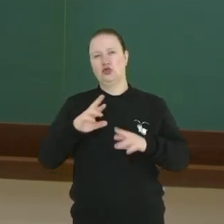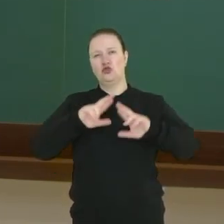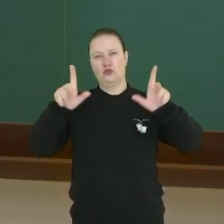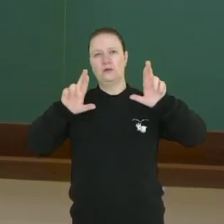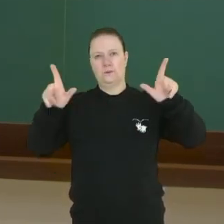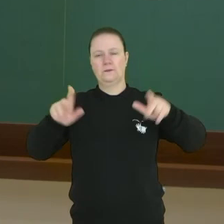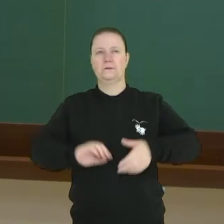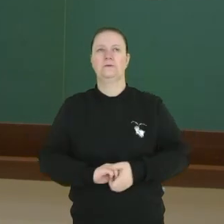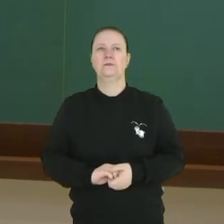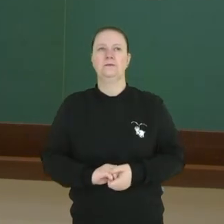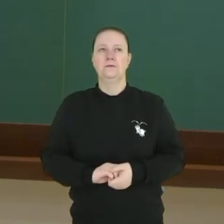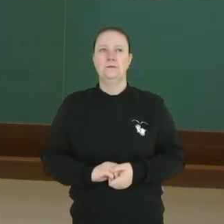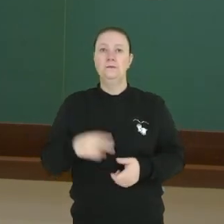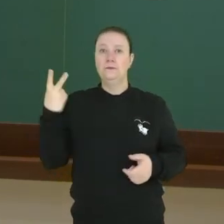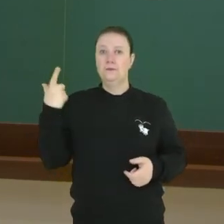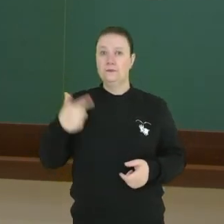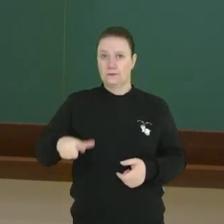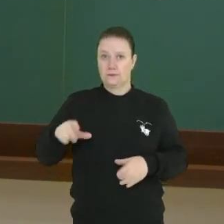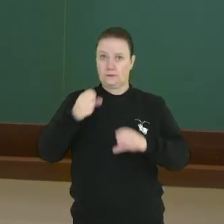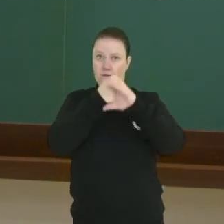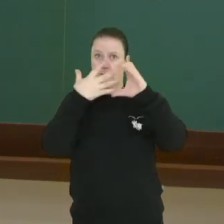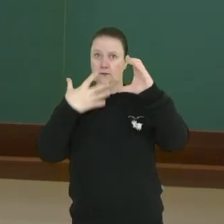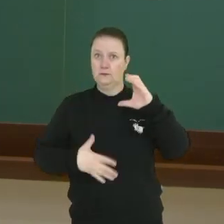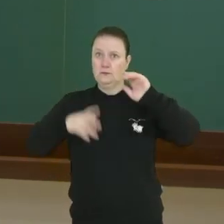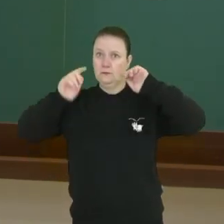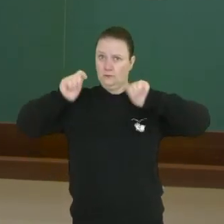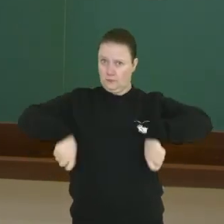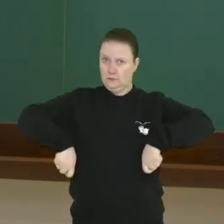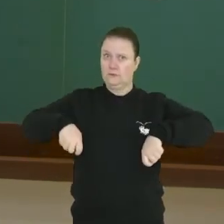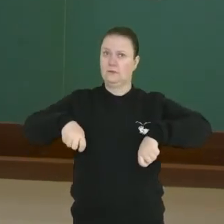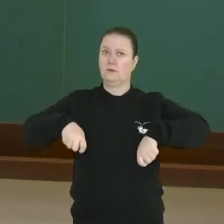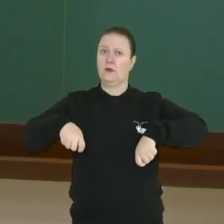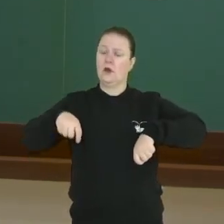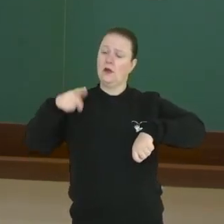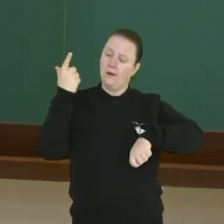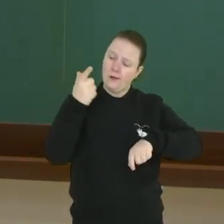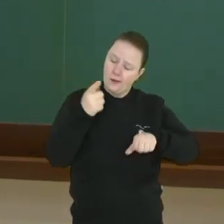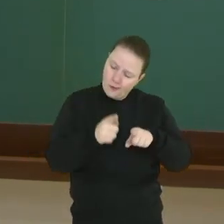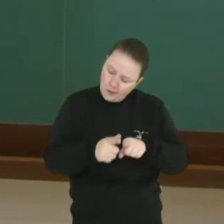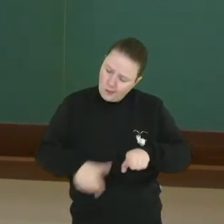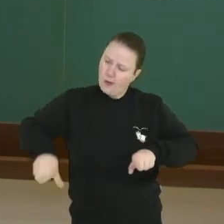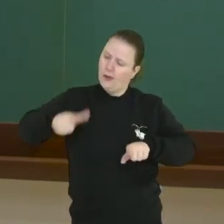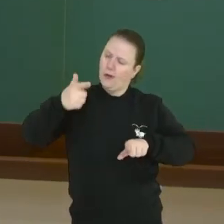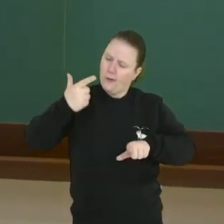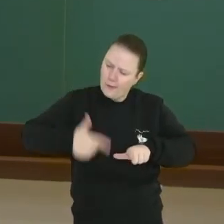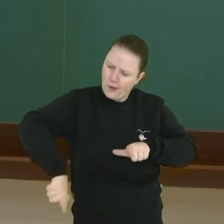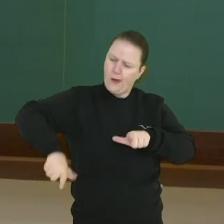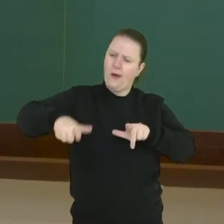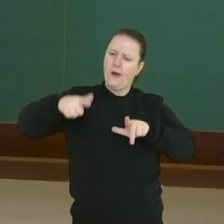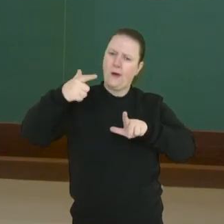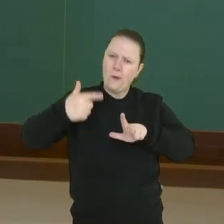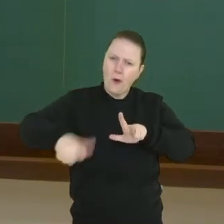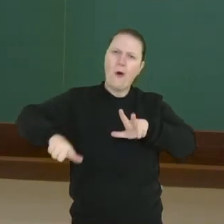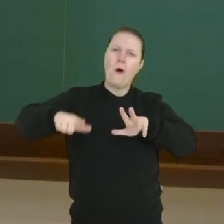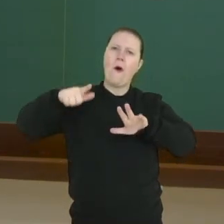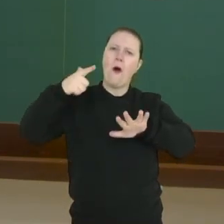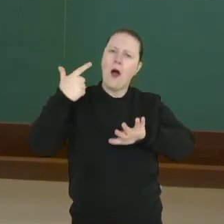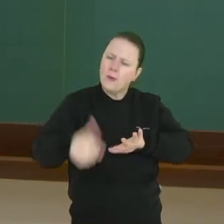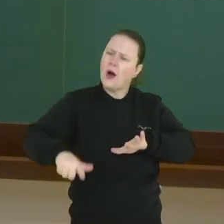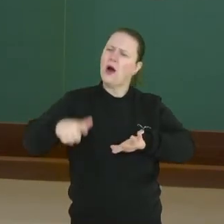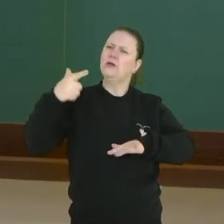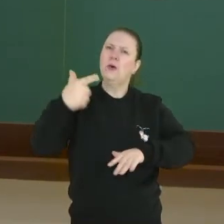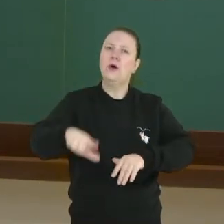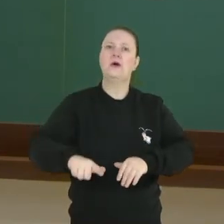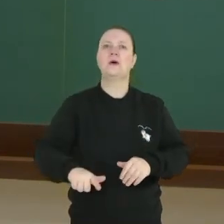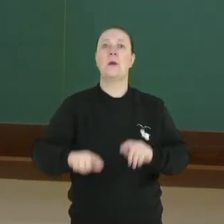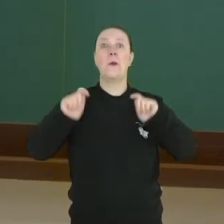Mais uma característica é que as palavras utilizadas elas podem se repetir muito ao longo da nossa fala, tá? Não existe a preocupação com uma